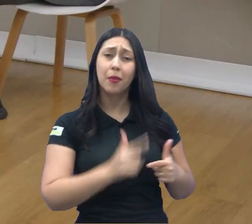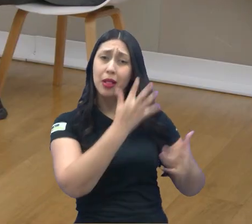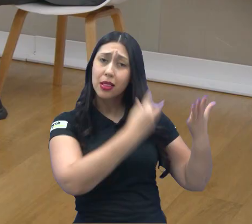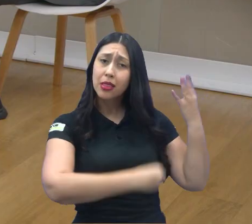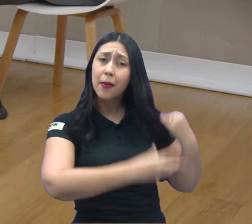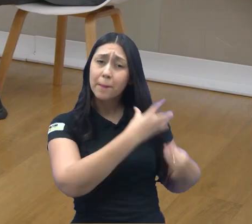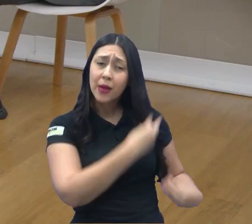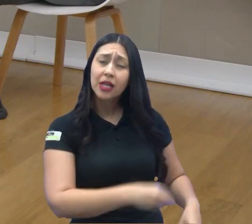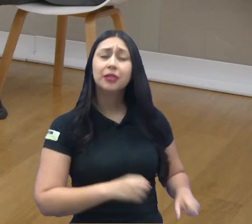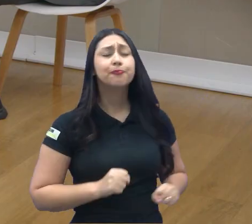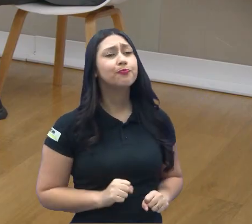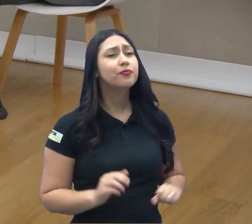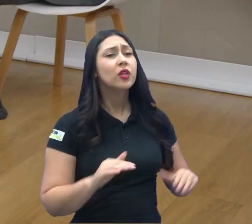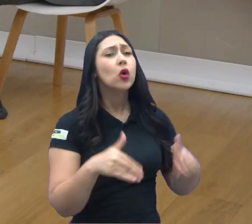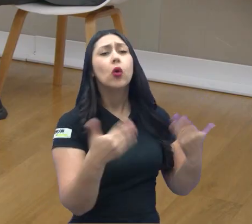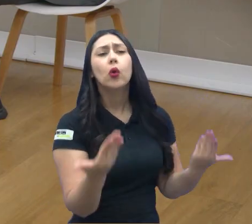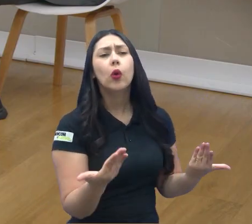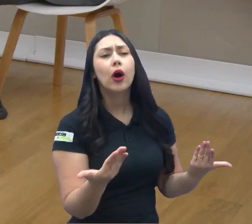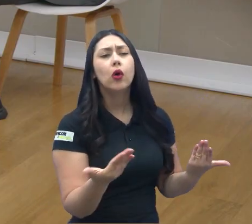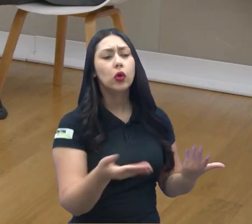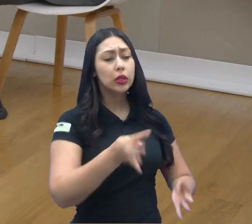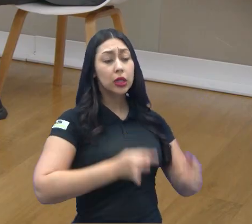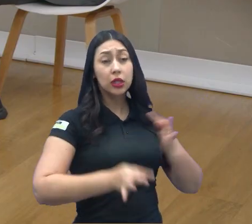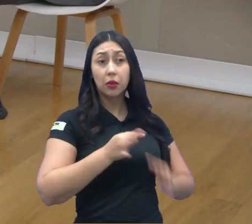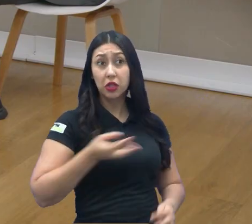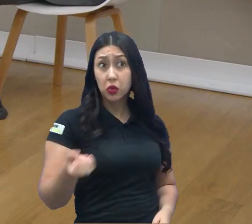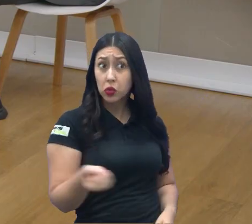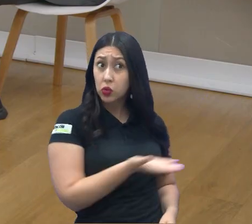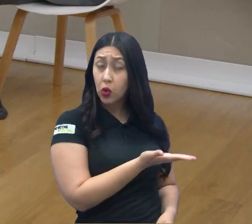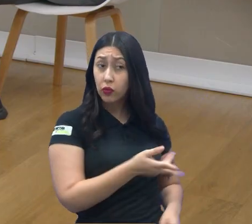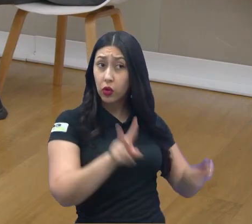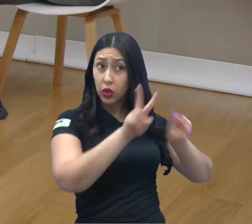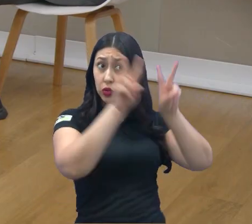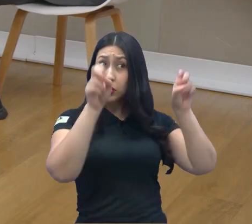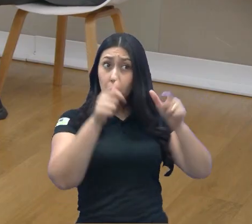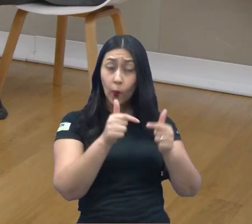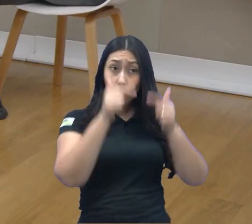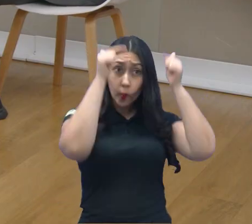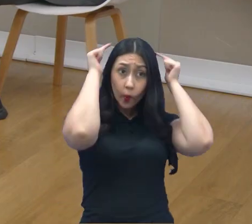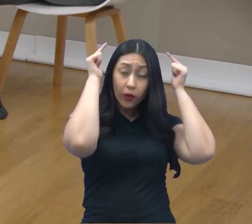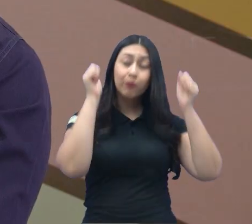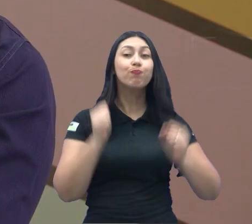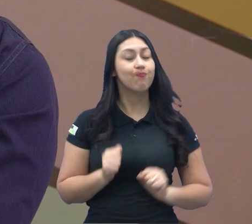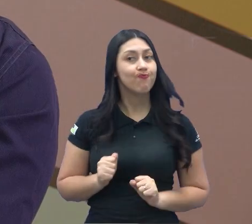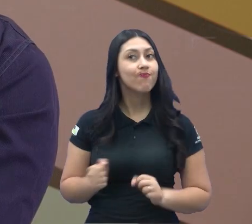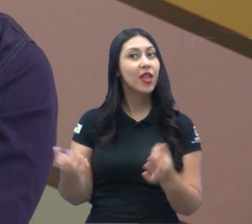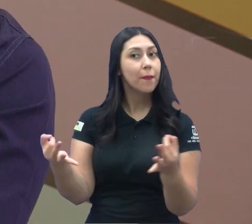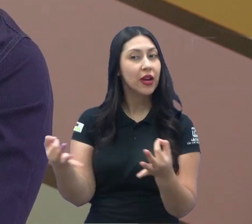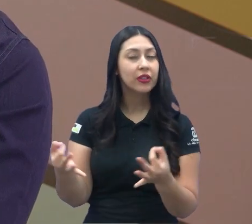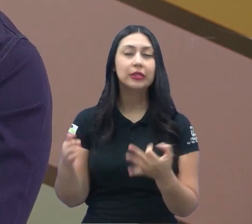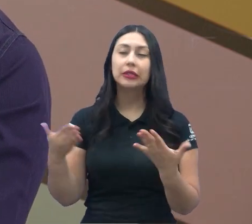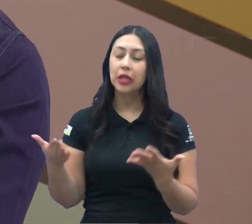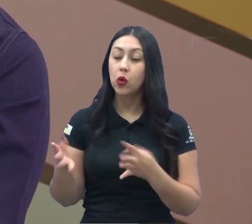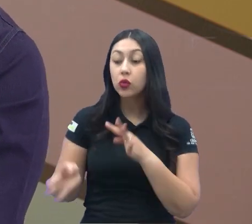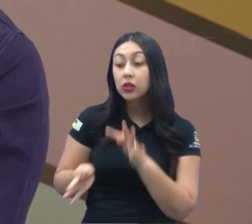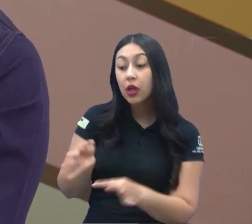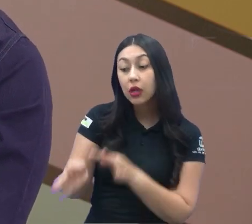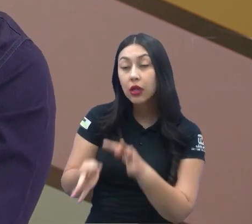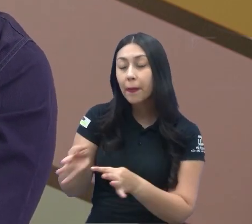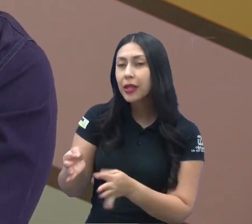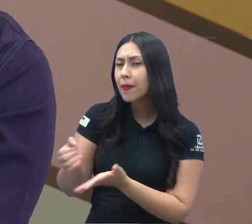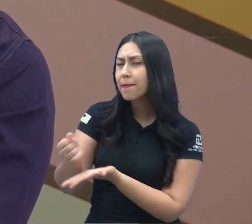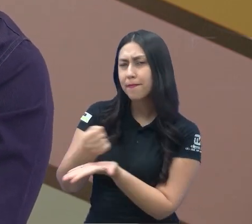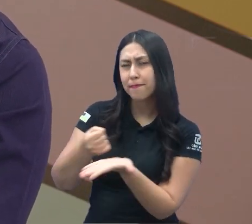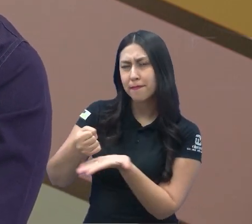Leonardo, quais são os tratamentos mais modernos hoje quando o assunto é calvície? Perfeito. Eu diria que o tratamento básico, tá, que é o principal quando a